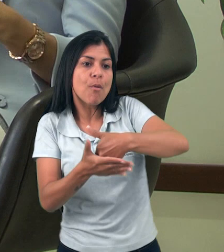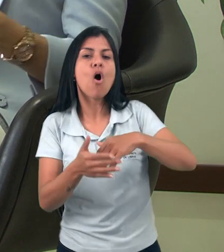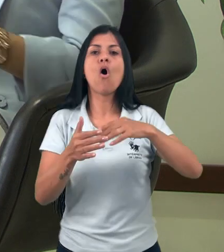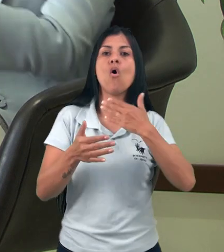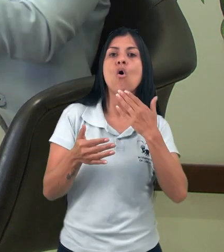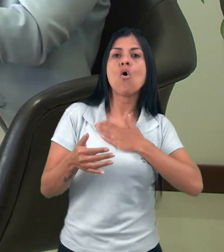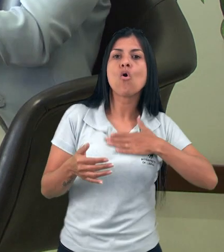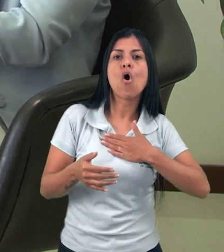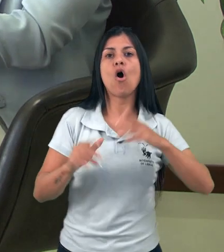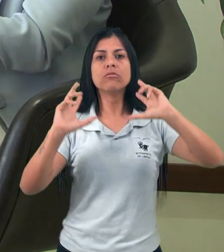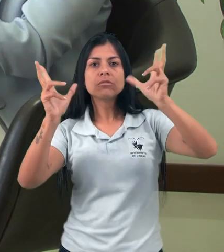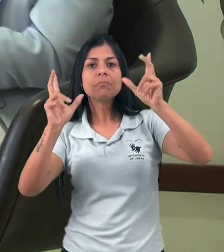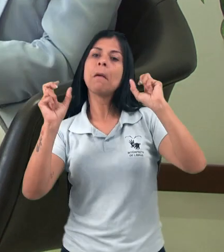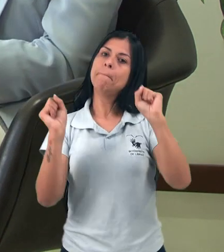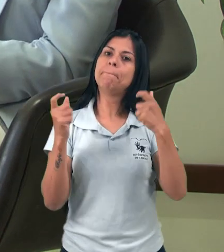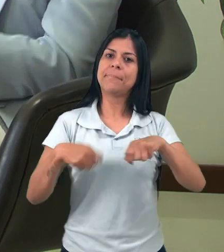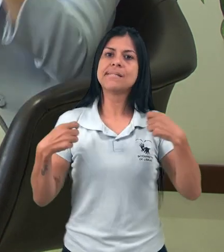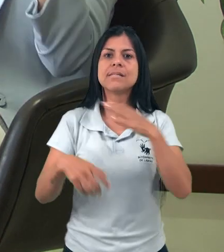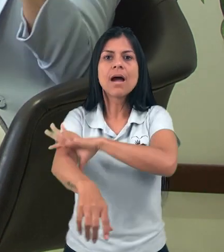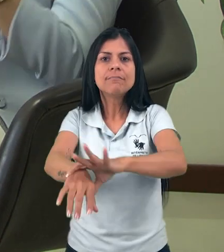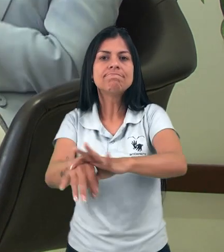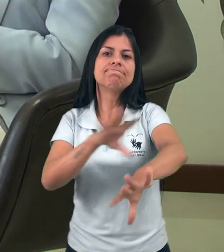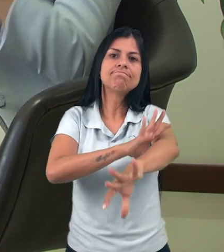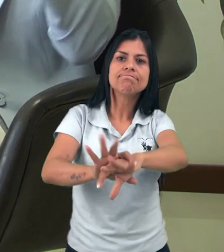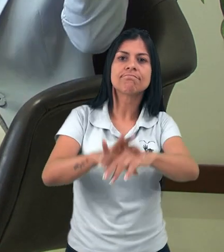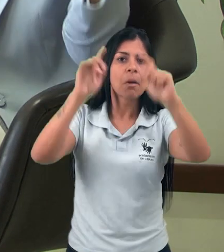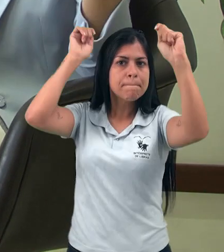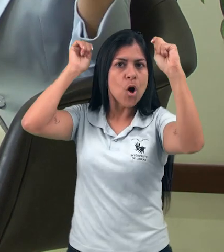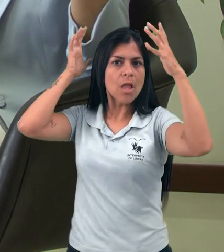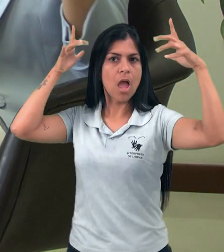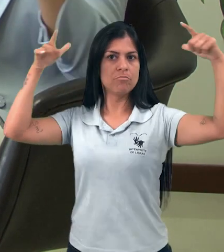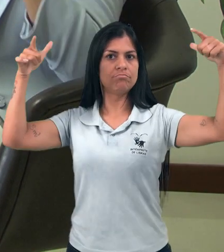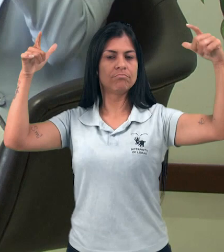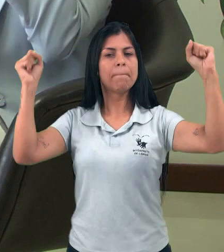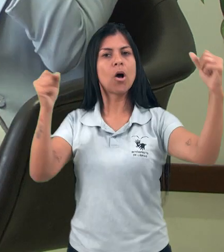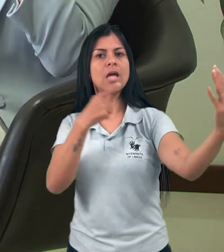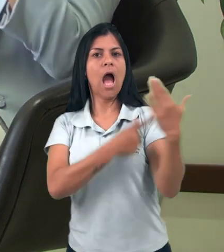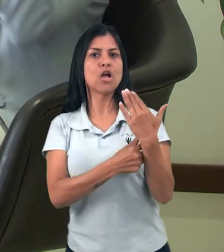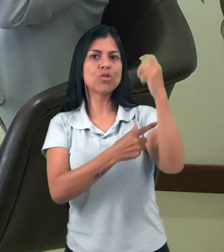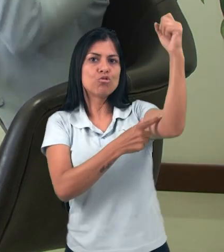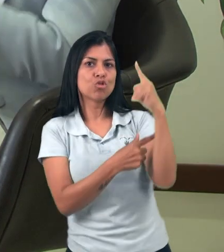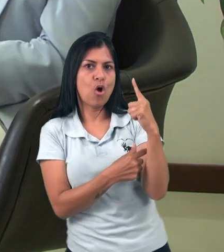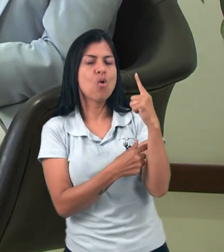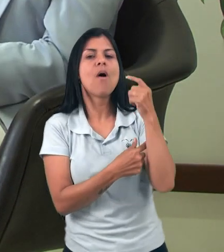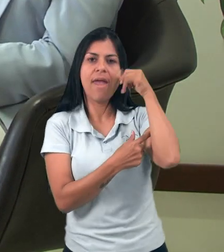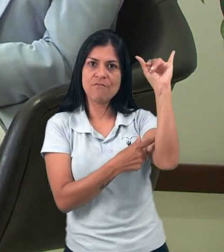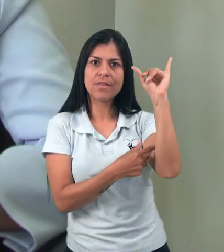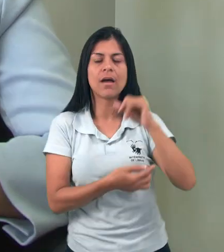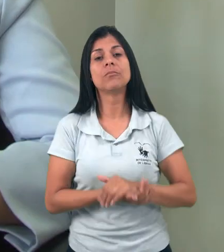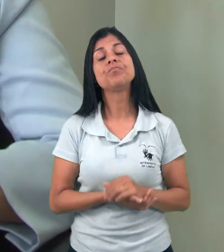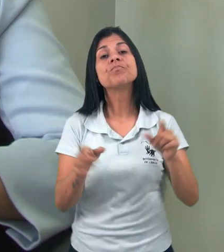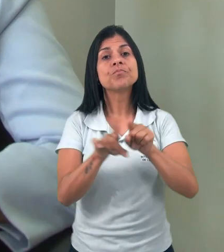gosta de jogar o frescobol, associar também o uso de camisa, bonés de abas largas que cubram as orelhas e toda a